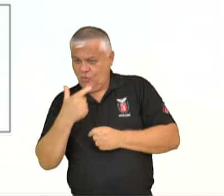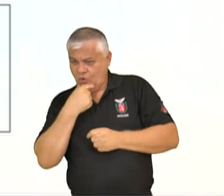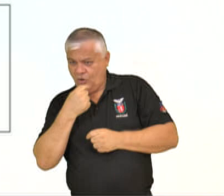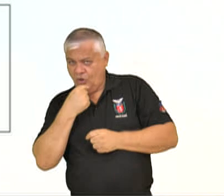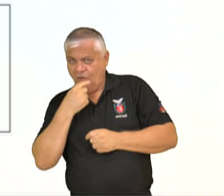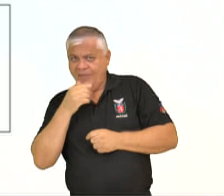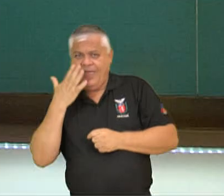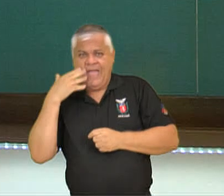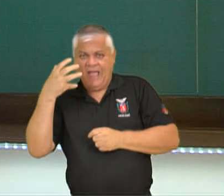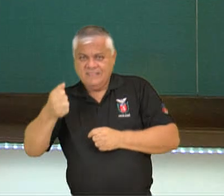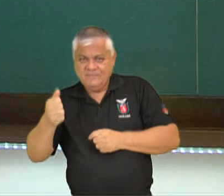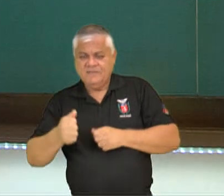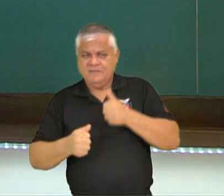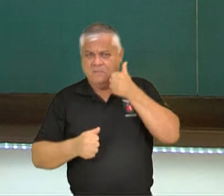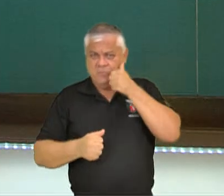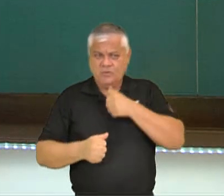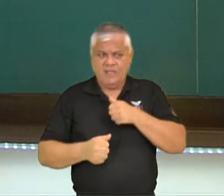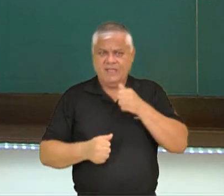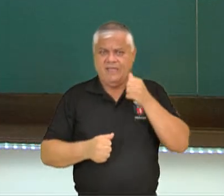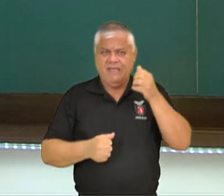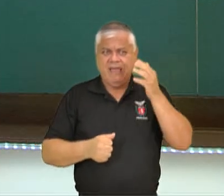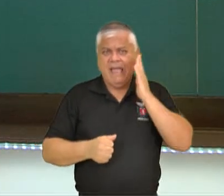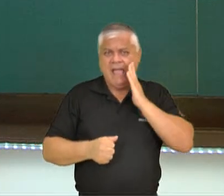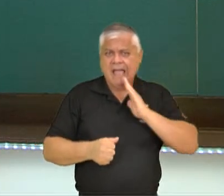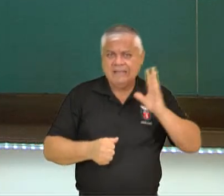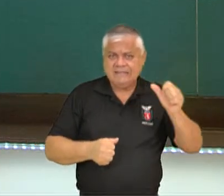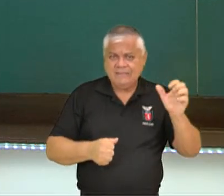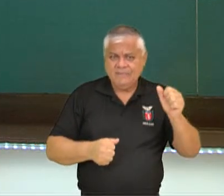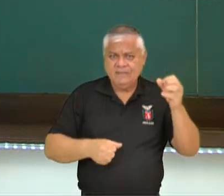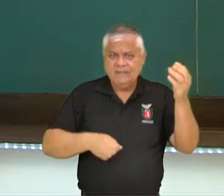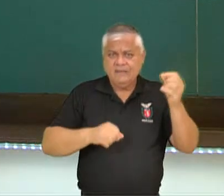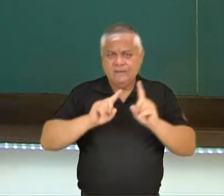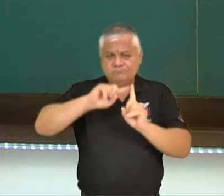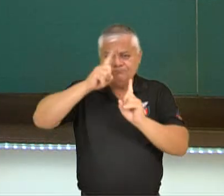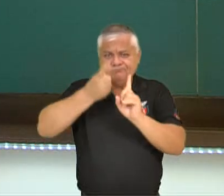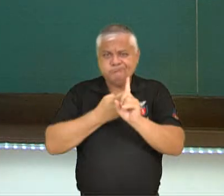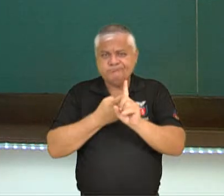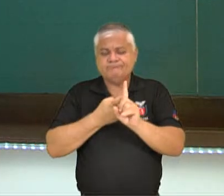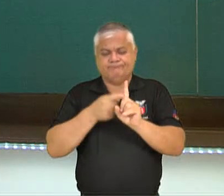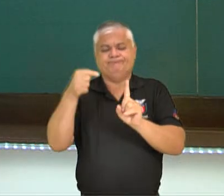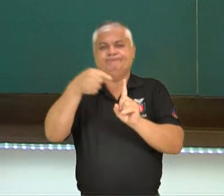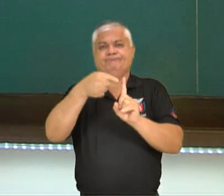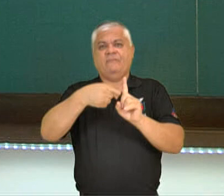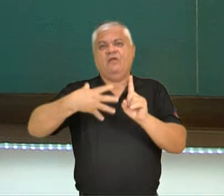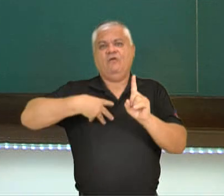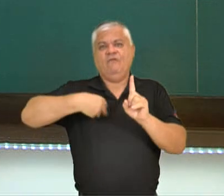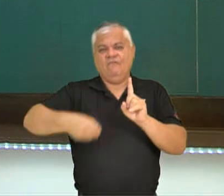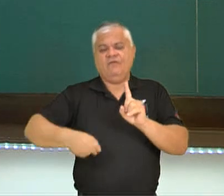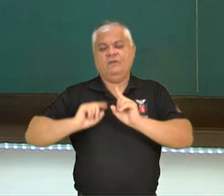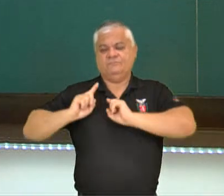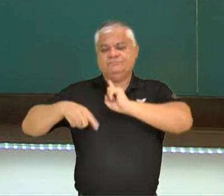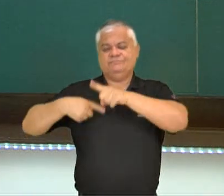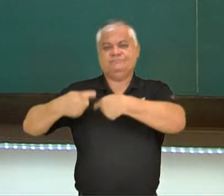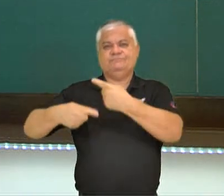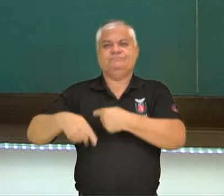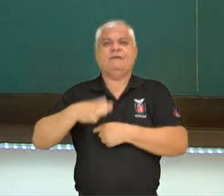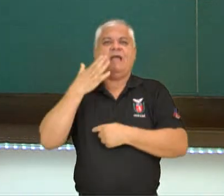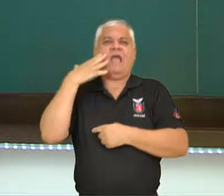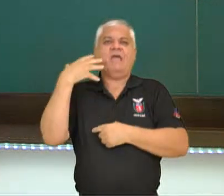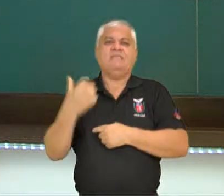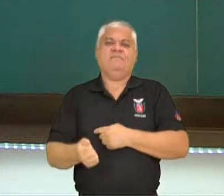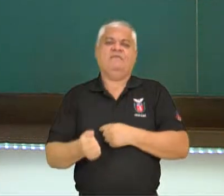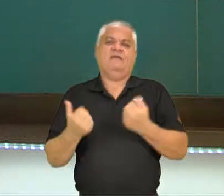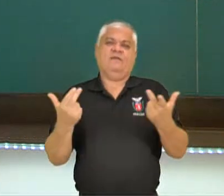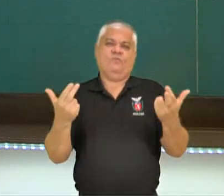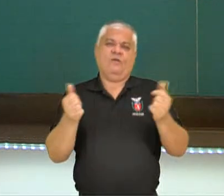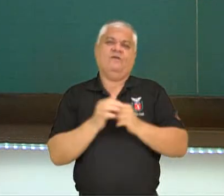50% de chance de nascer uma criança com traço falciforme e 25% de chance de nascer uma criança com anemia falciforme, tá? Que só